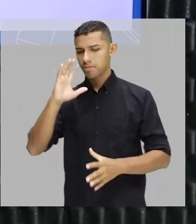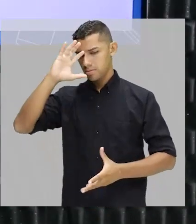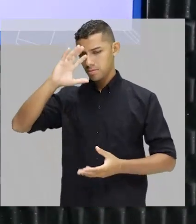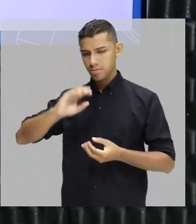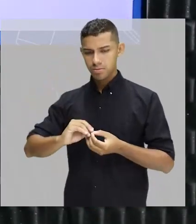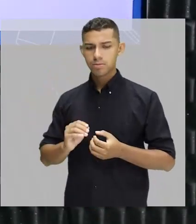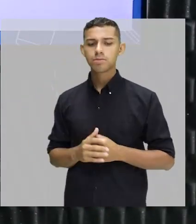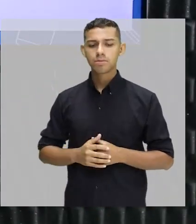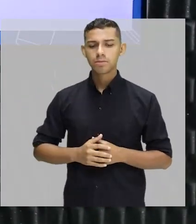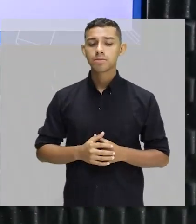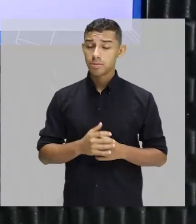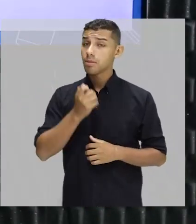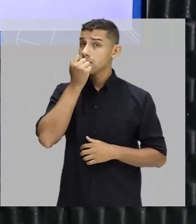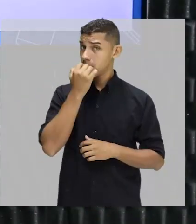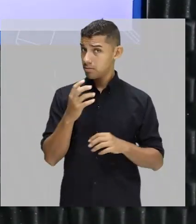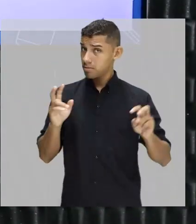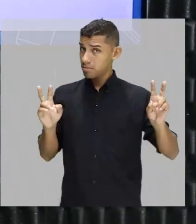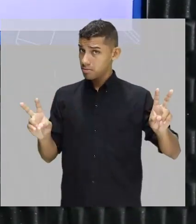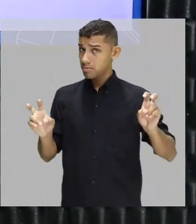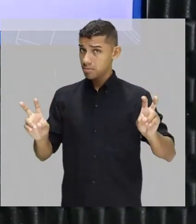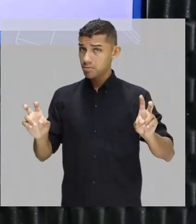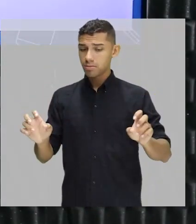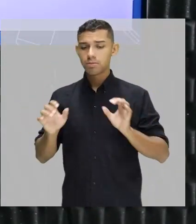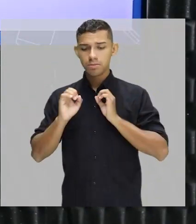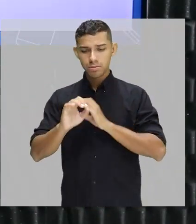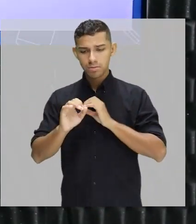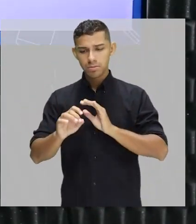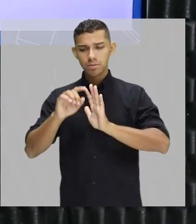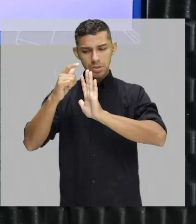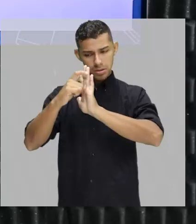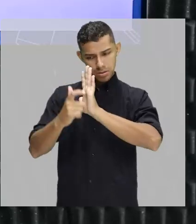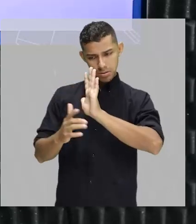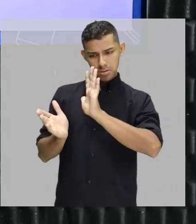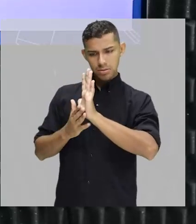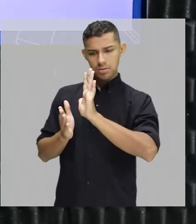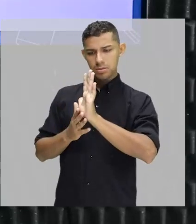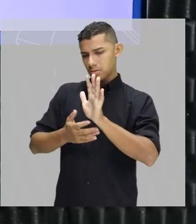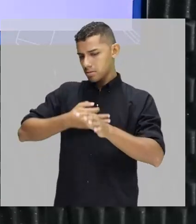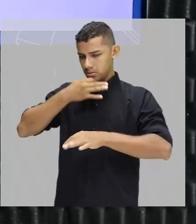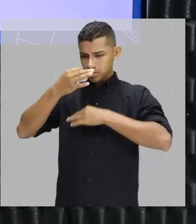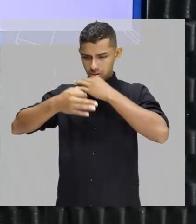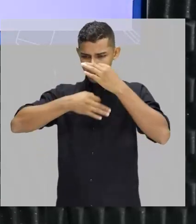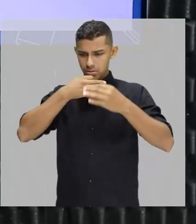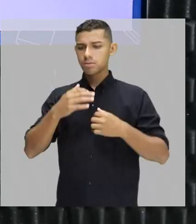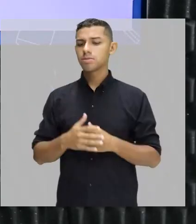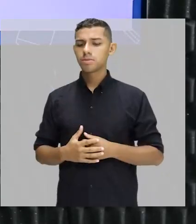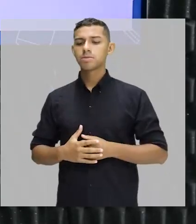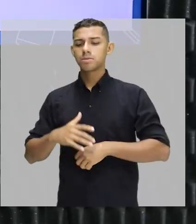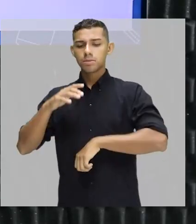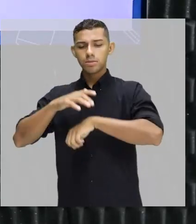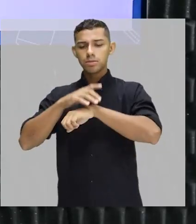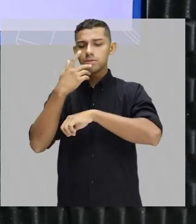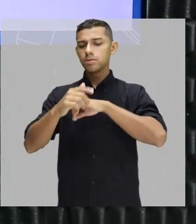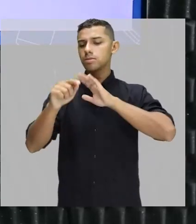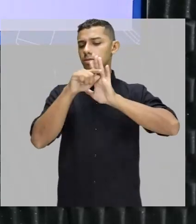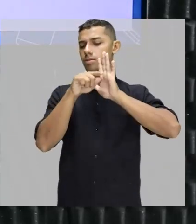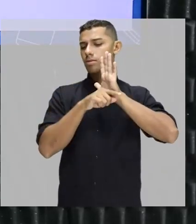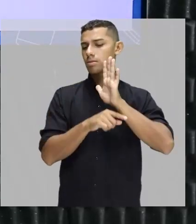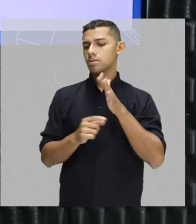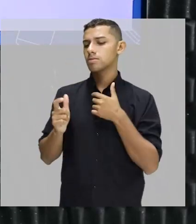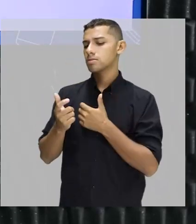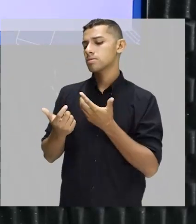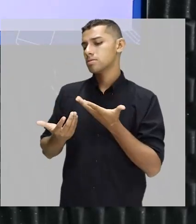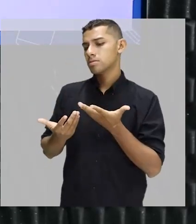conclusão. É bom montar um roteiro, pensar numa tese, as ideias que vão sustentar e as propostas de intervenção para que você